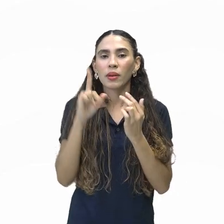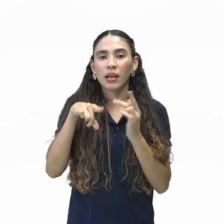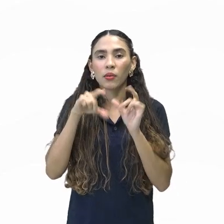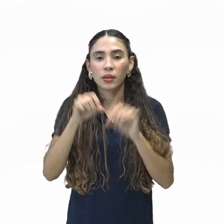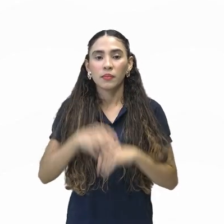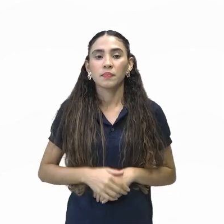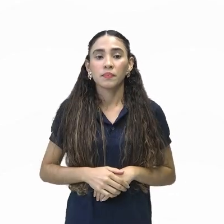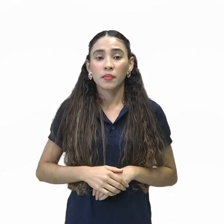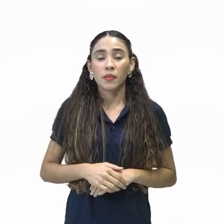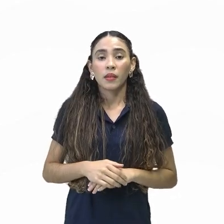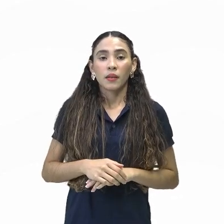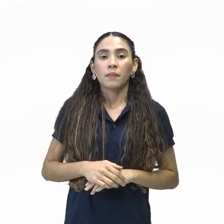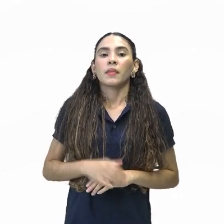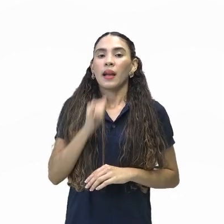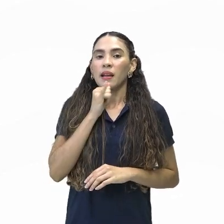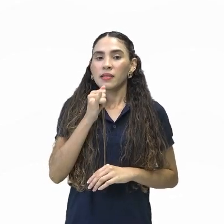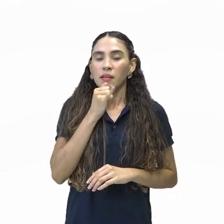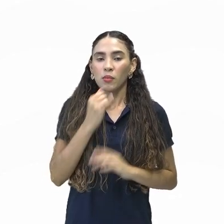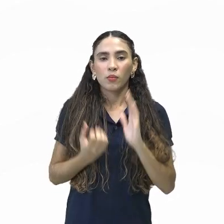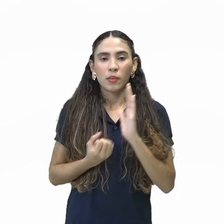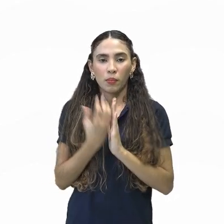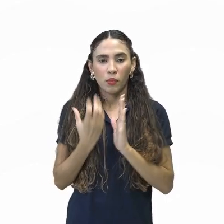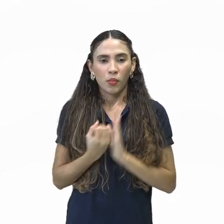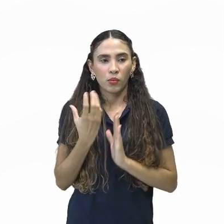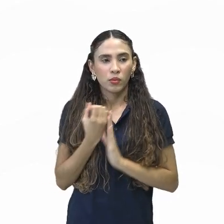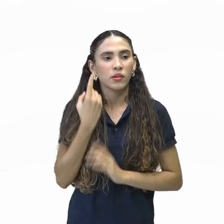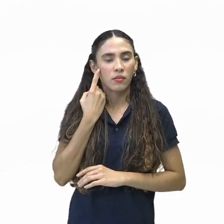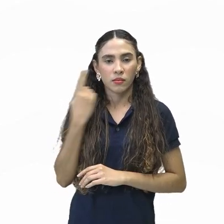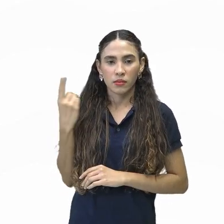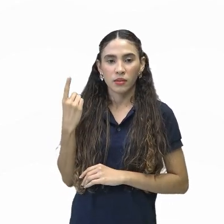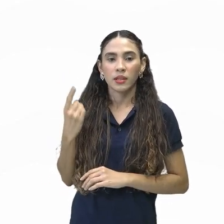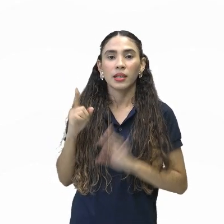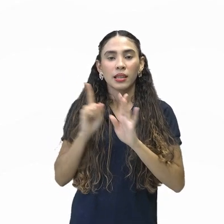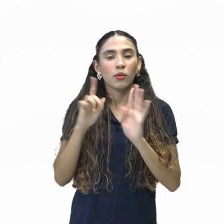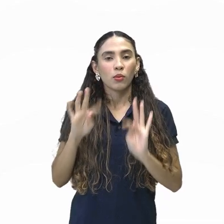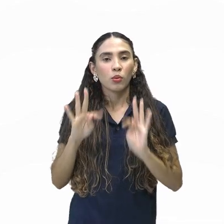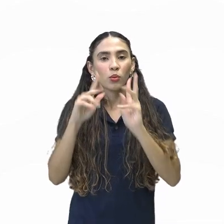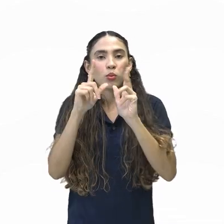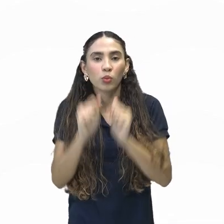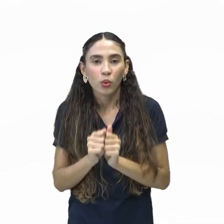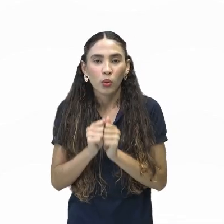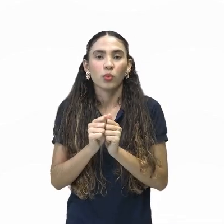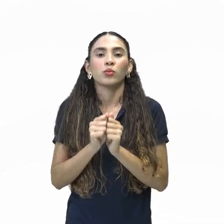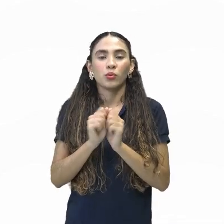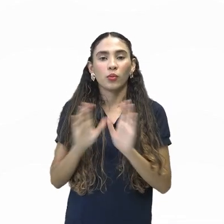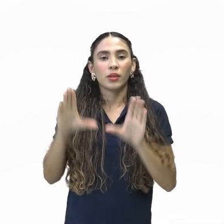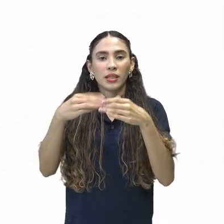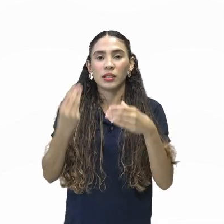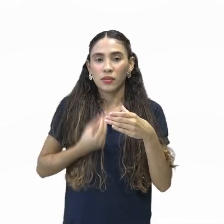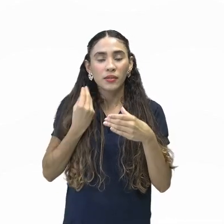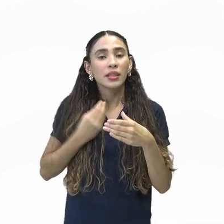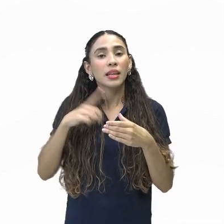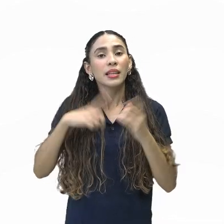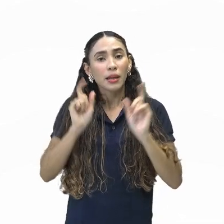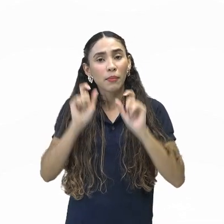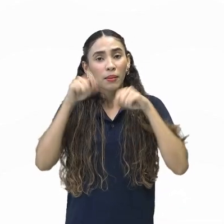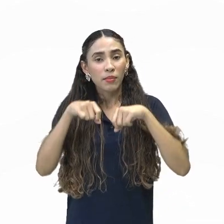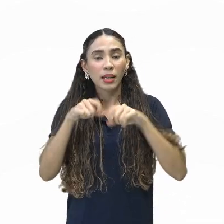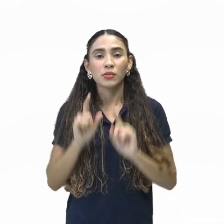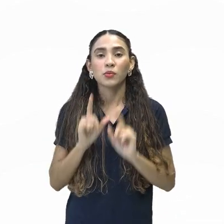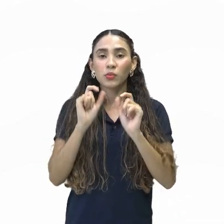a reprodução. Então, todos os indivíduos, todos os seres vivos, eles são capazes de